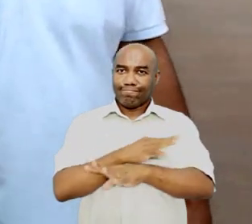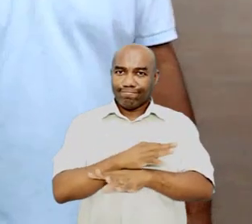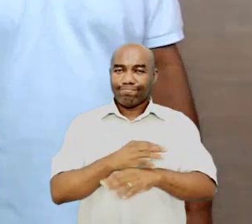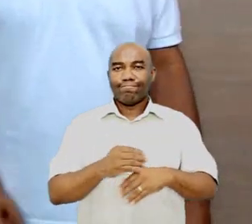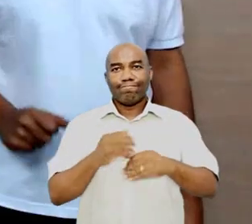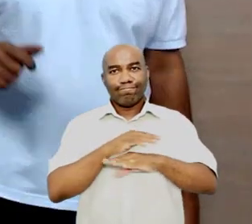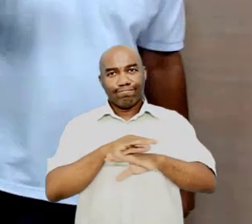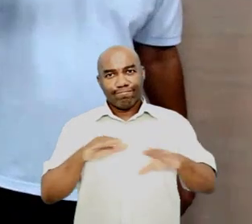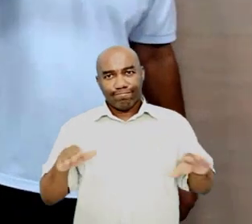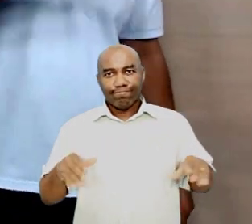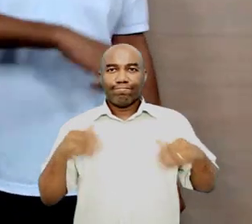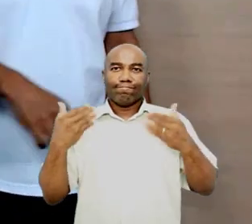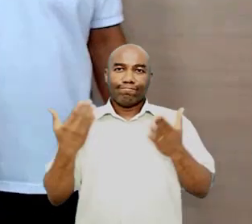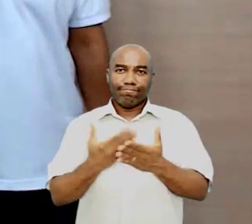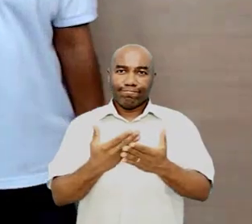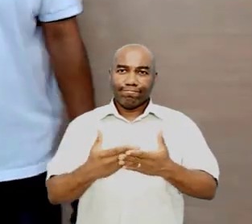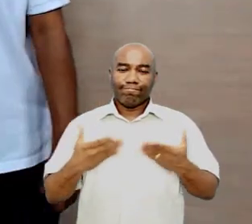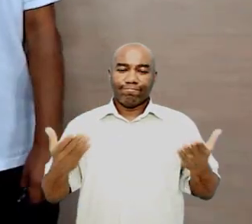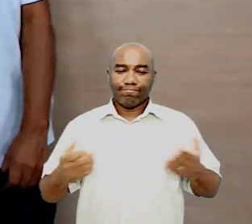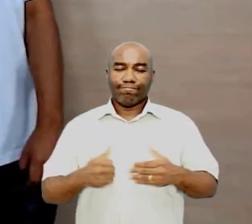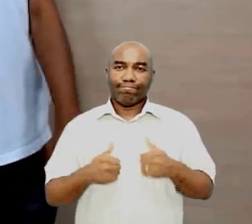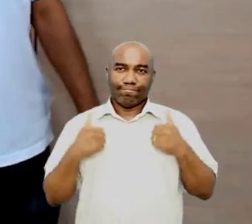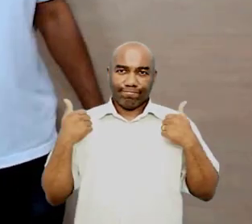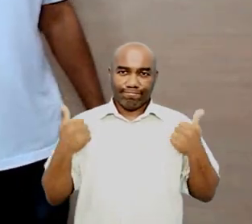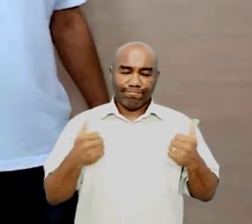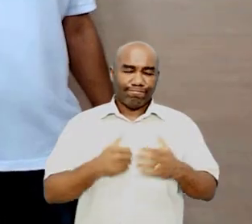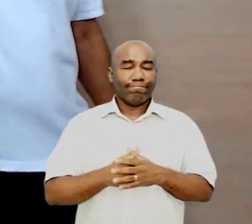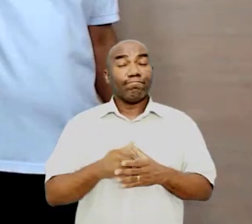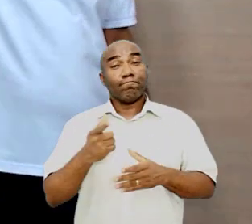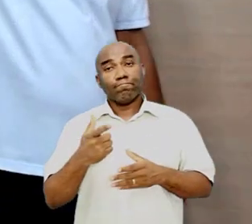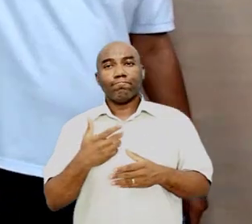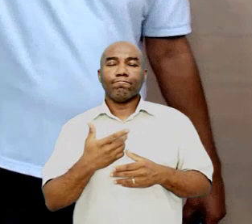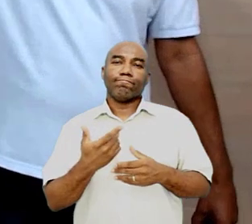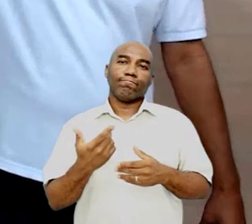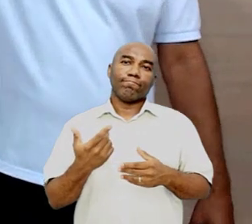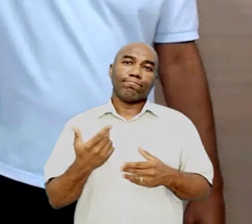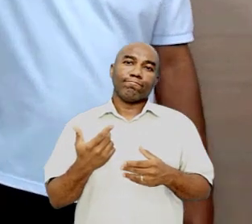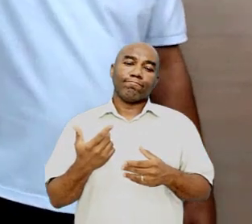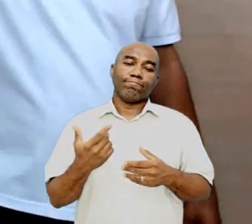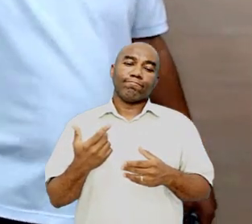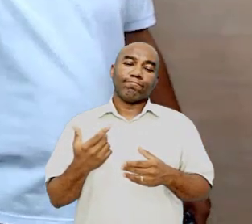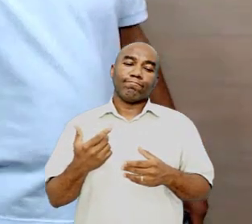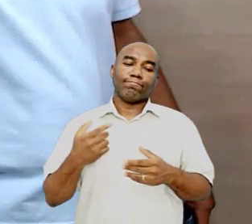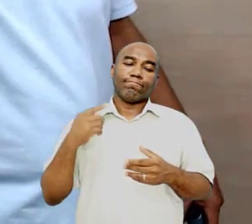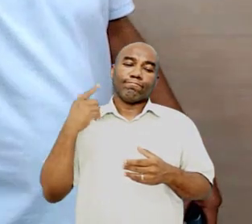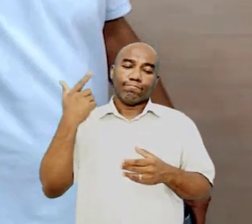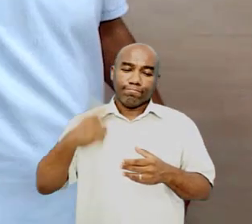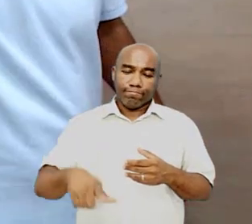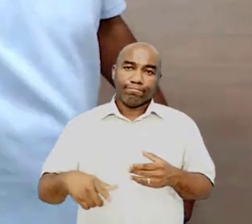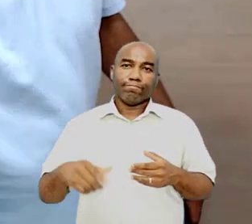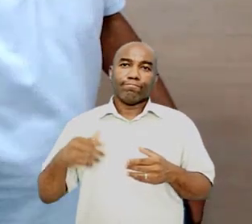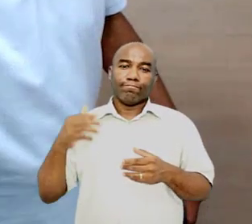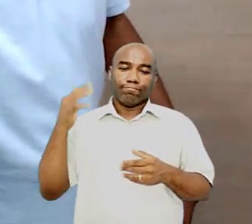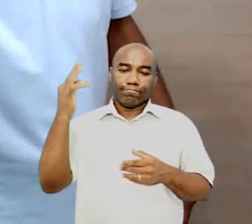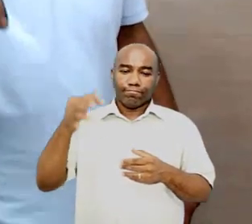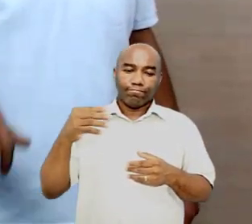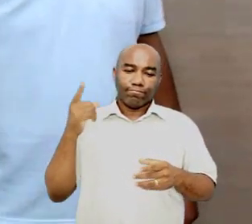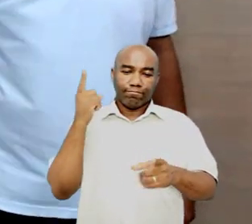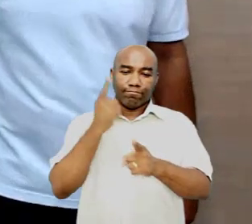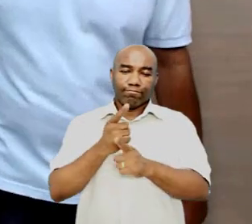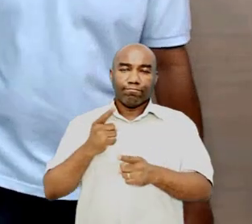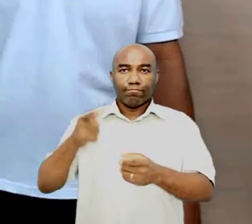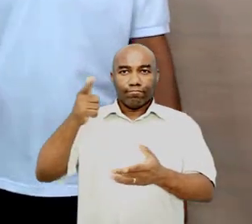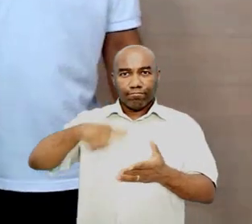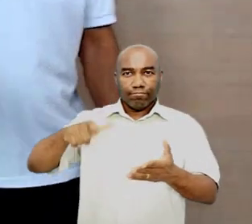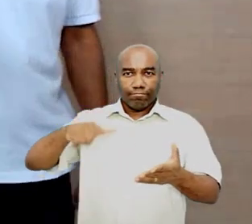seja, terminamos mais essa missão, certo? E sabendo sempre que o principal motivo da vida